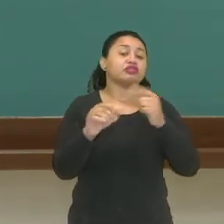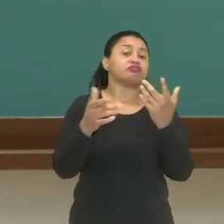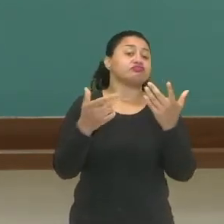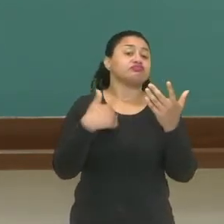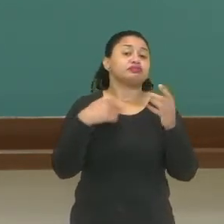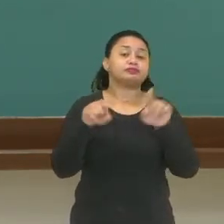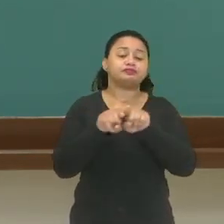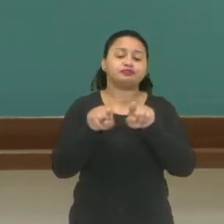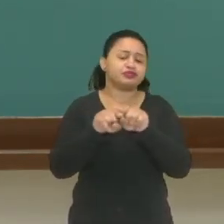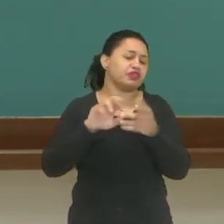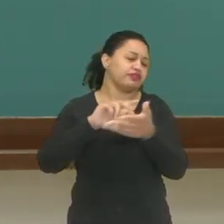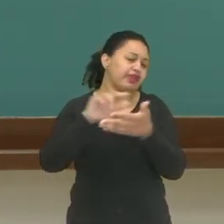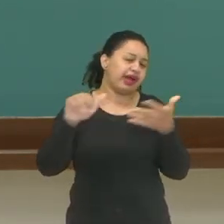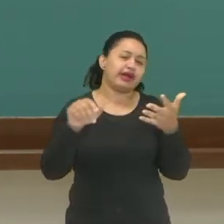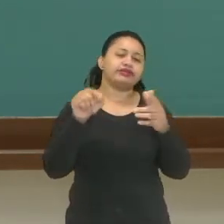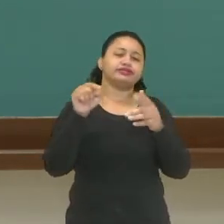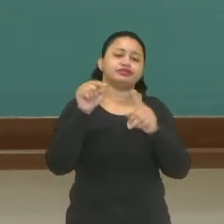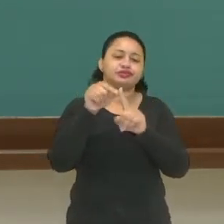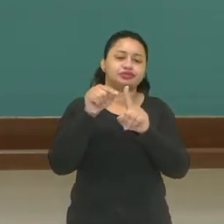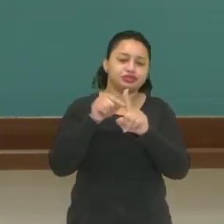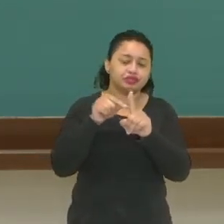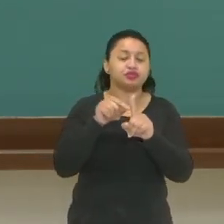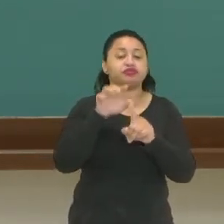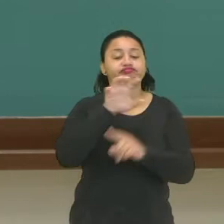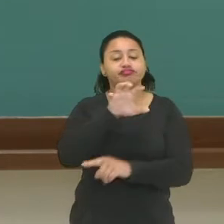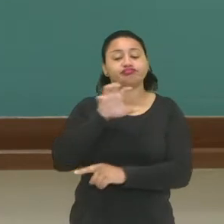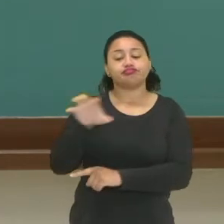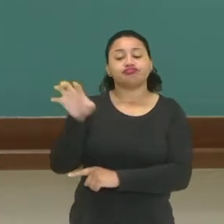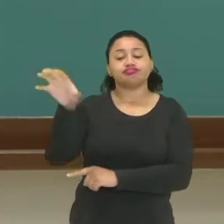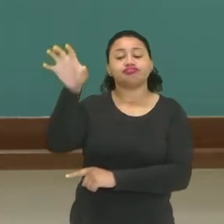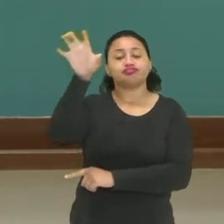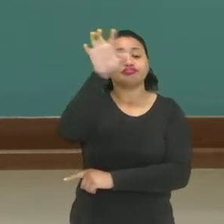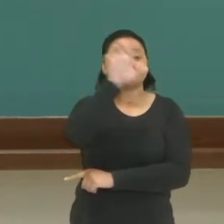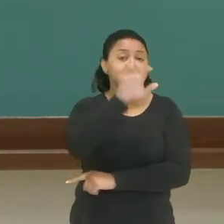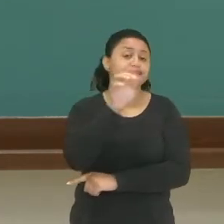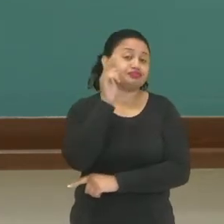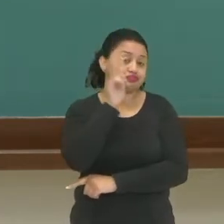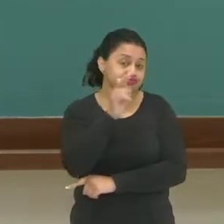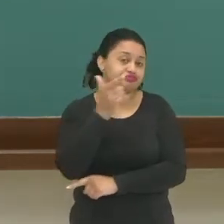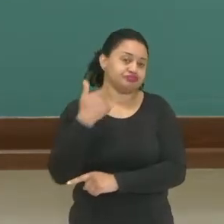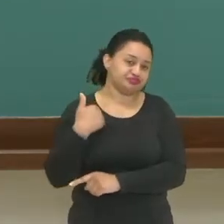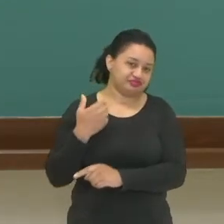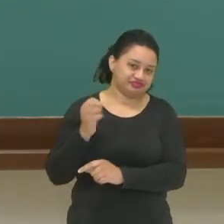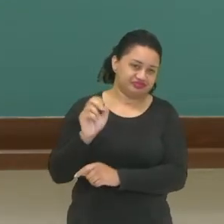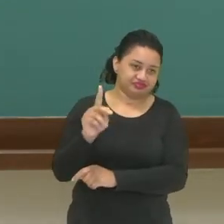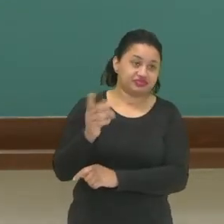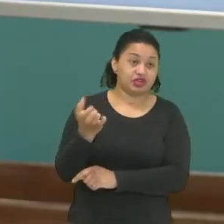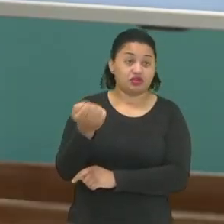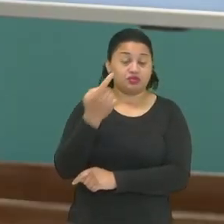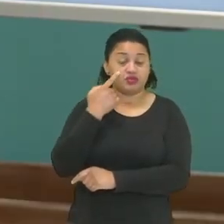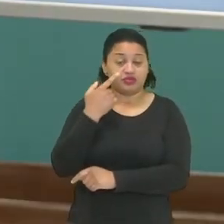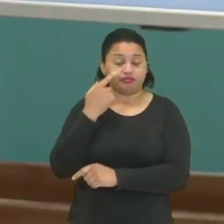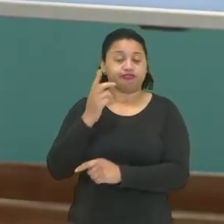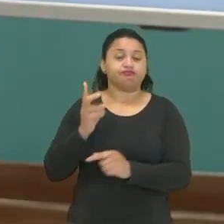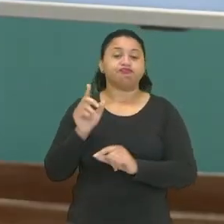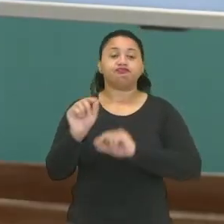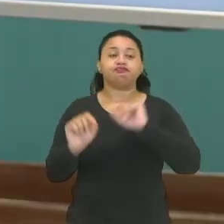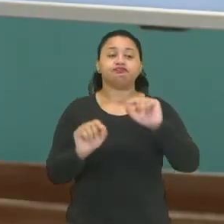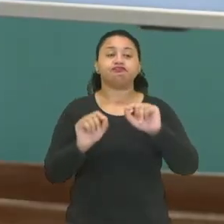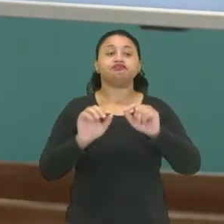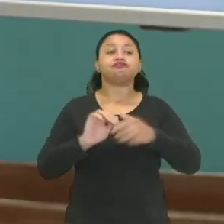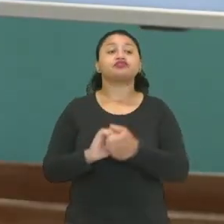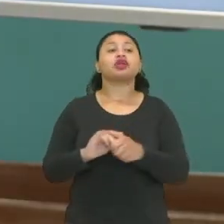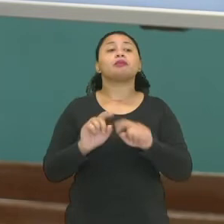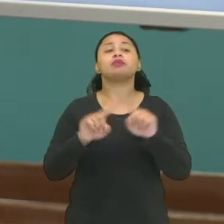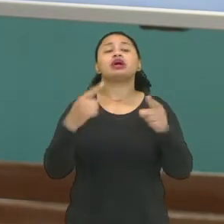vegetação, e assim vai. E assim você regionaliza qualquer área, tá bom? Vamos lá então acompanhar o próximo. Mas por que regionalizar, então,